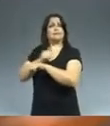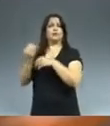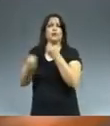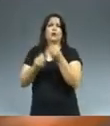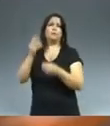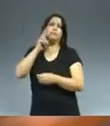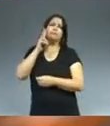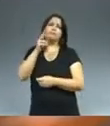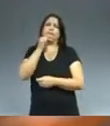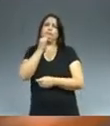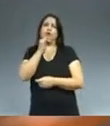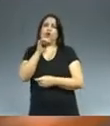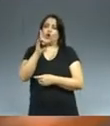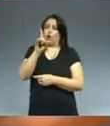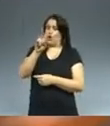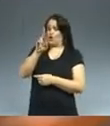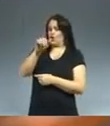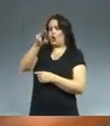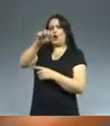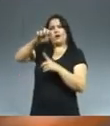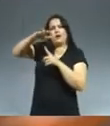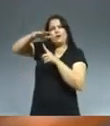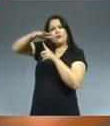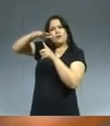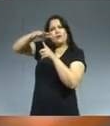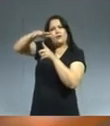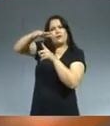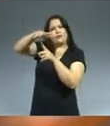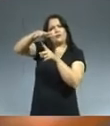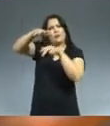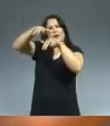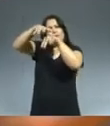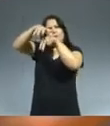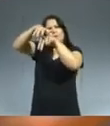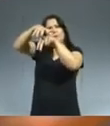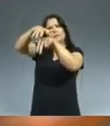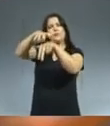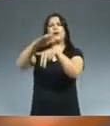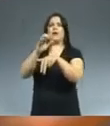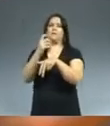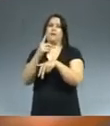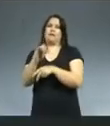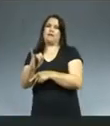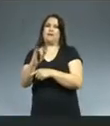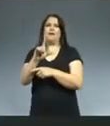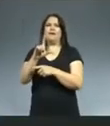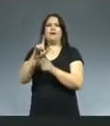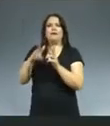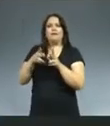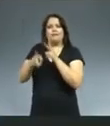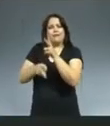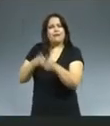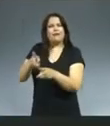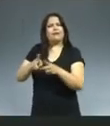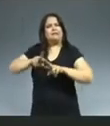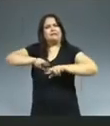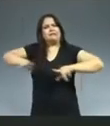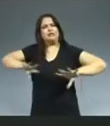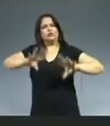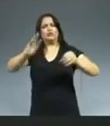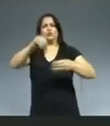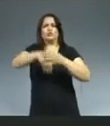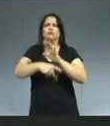como a questão dos drones como a própria questão do Zeppelin a linhas de transporte então isso vai ter que fazer